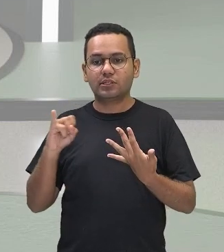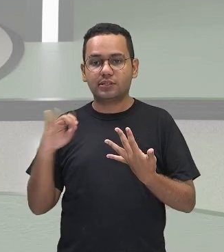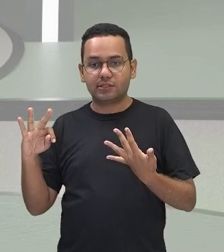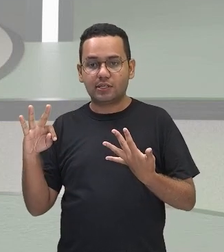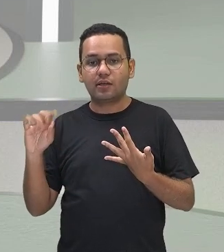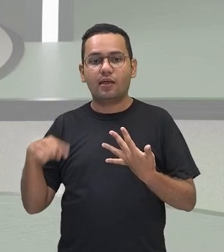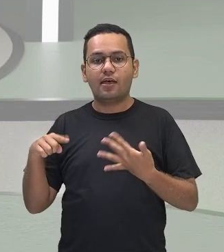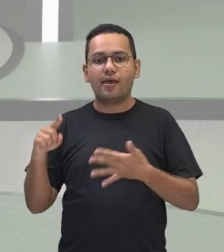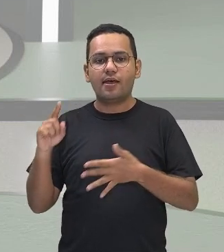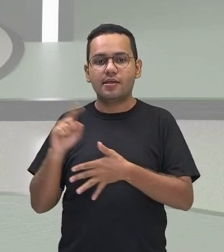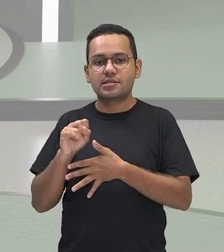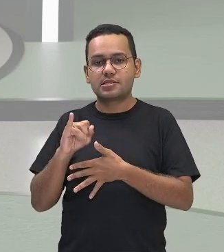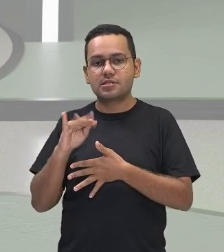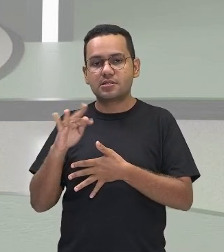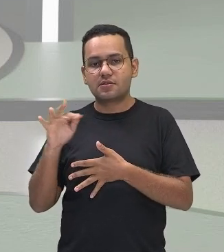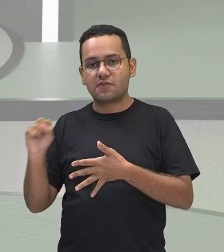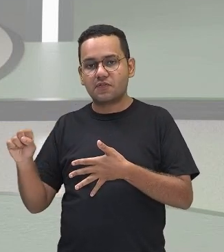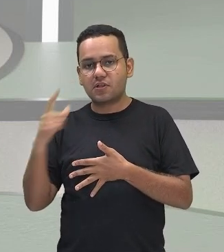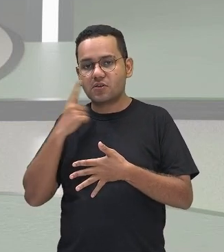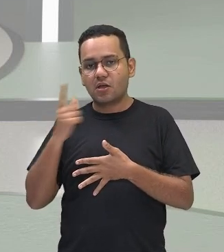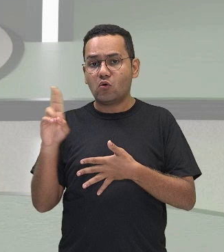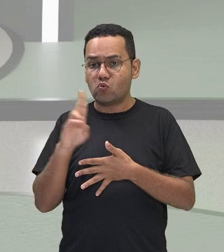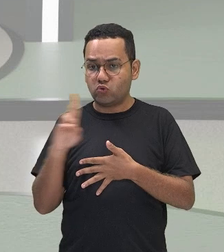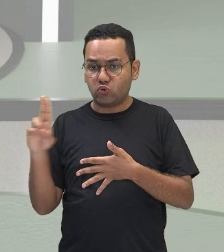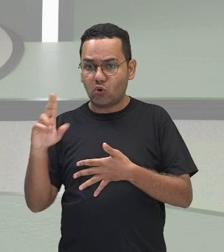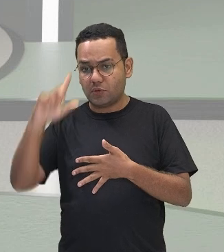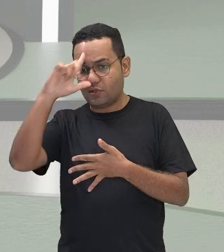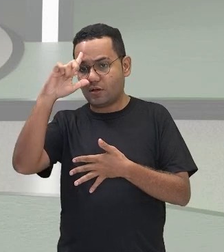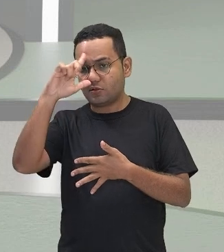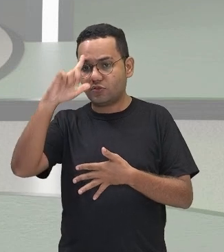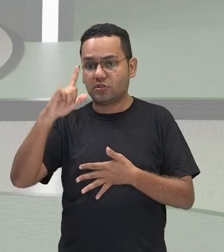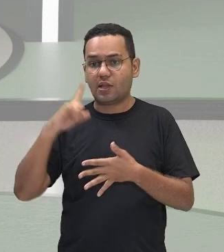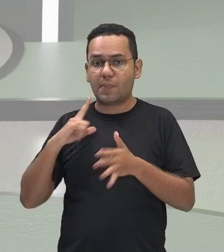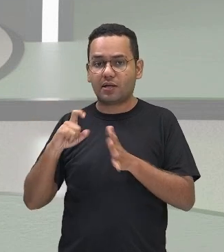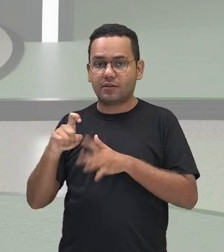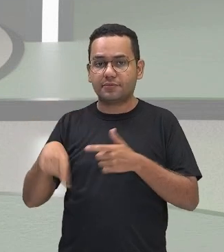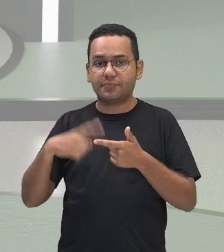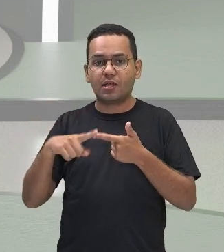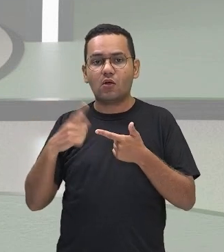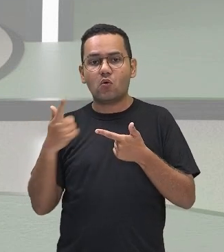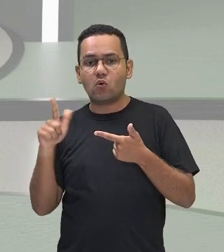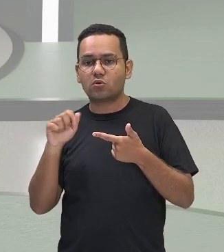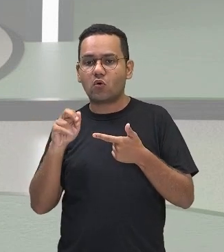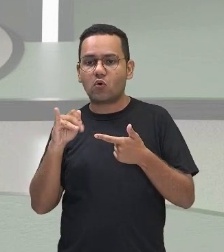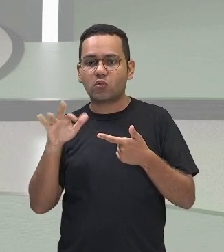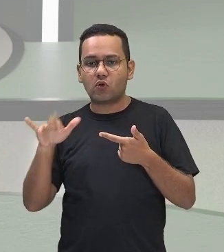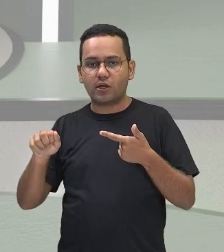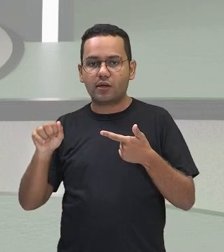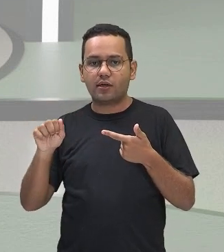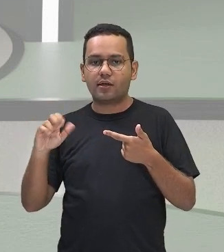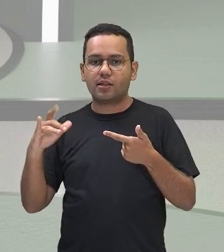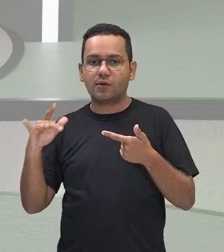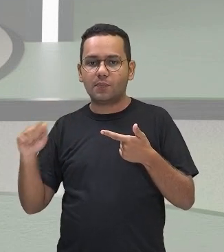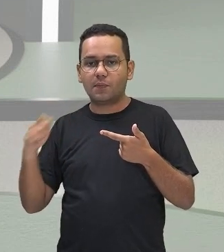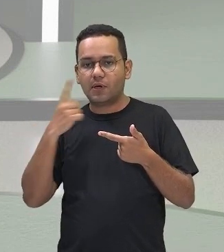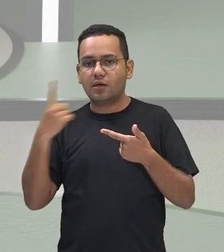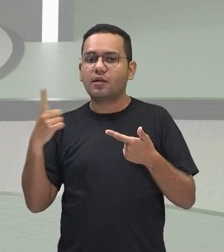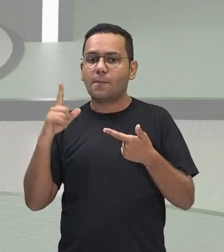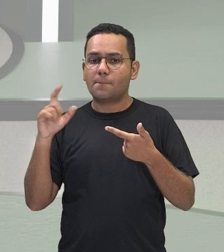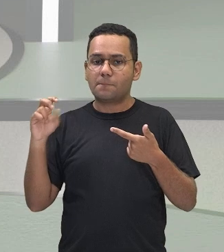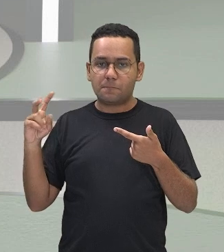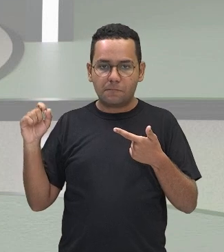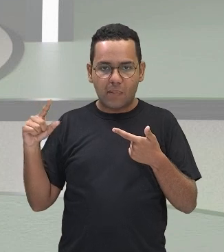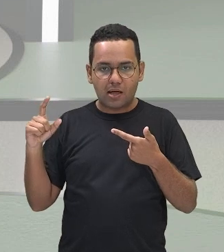uma bactéria chamada Treponema pallidum. Gonorreia e clamídia, né, também causada por